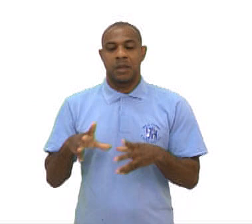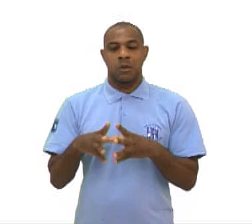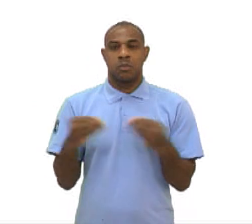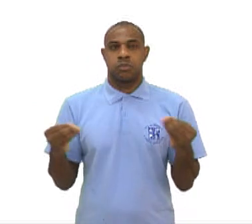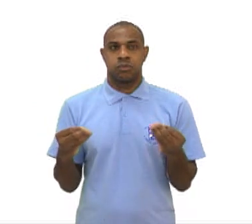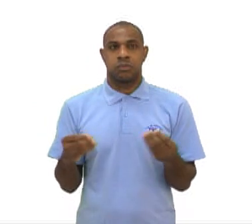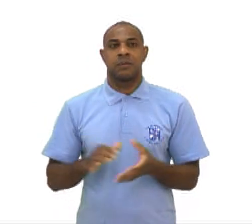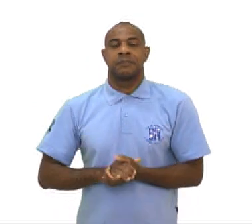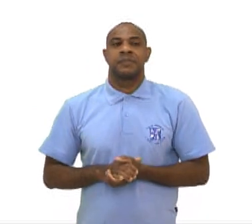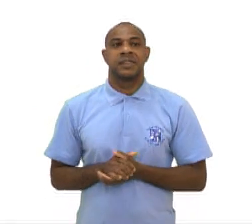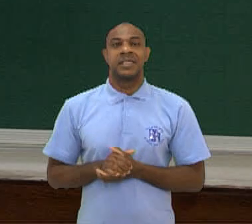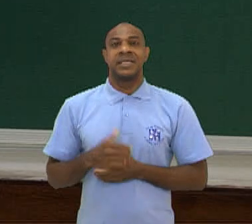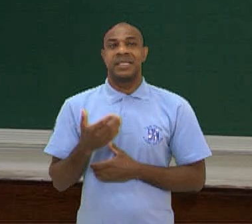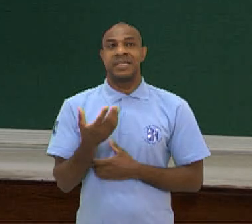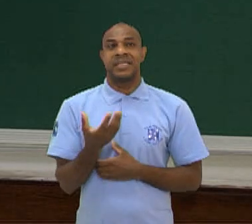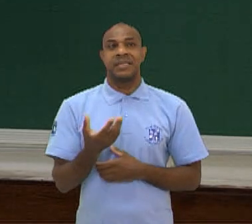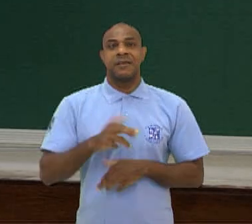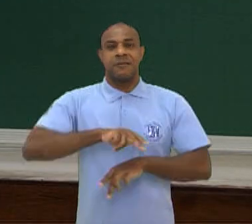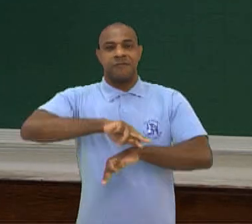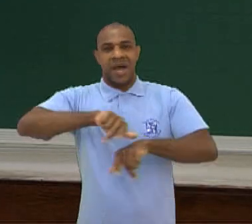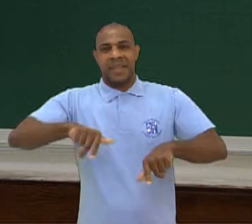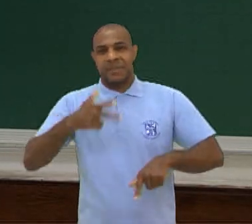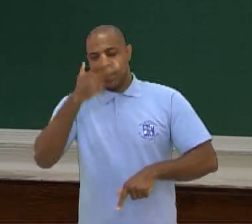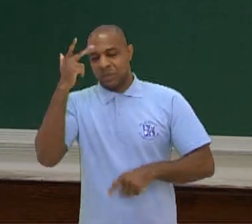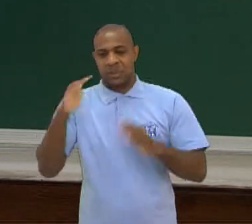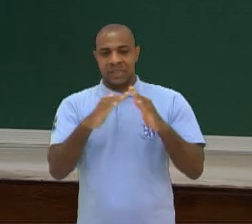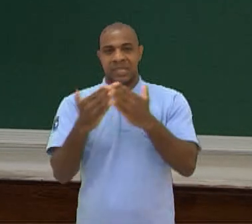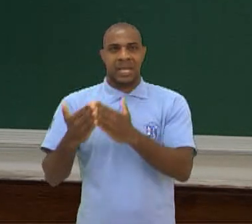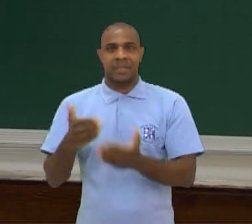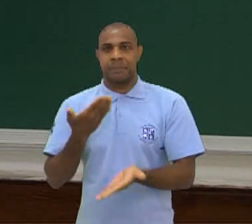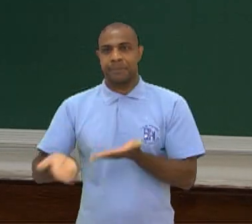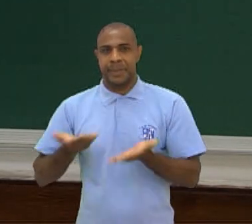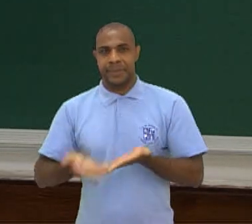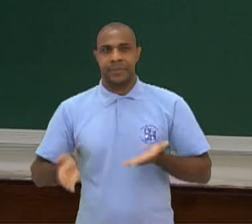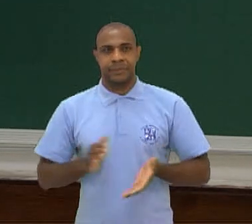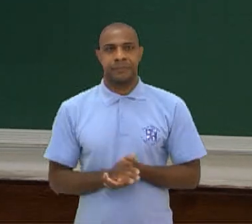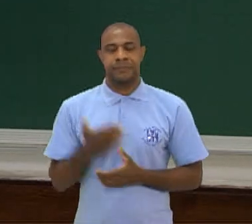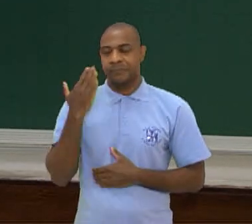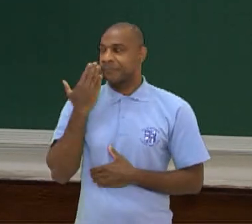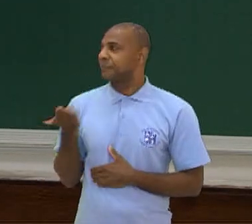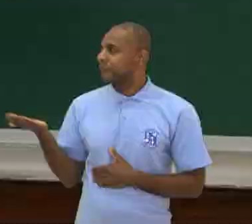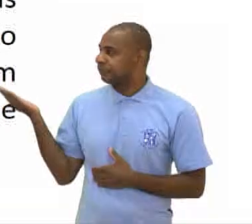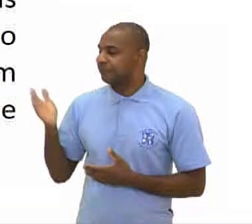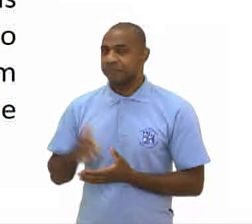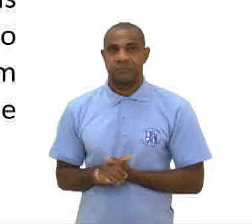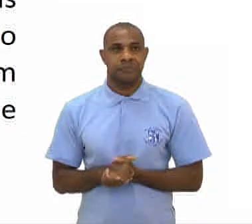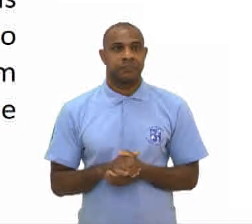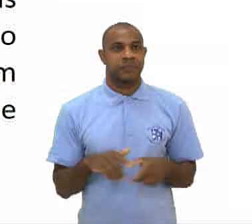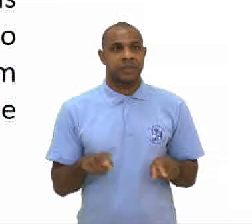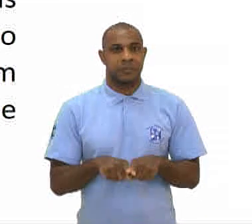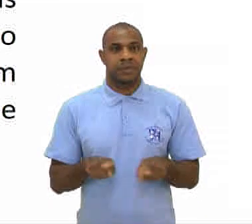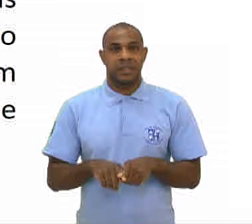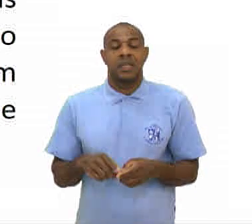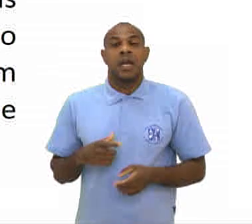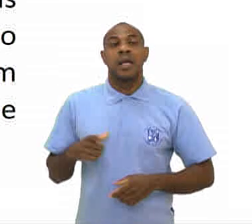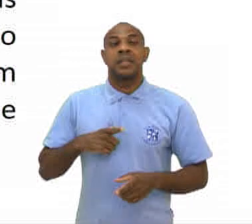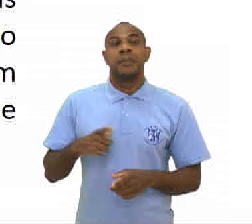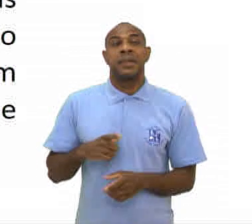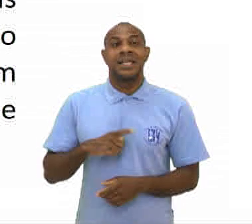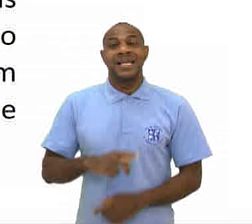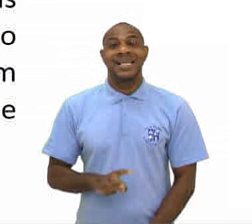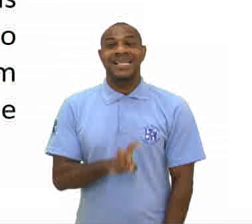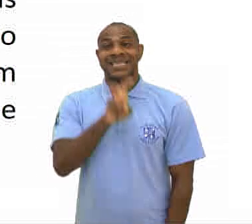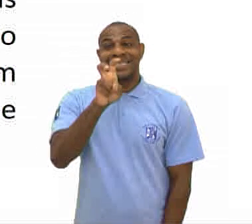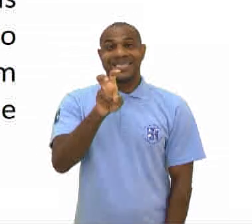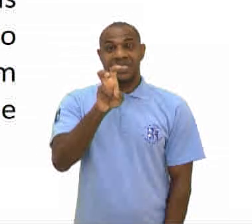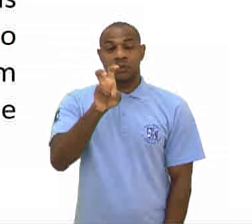desabrigados. Então está mostrando aqui, inclusive, o impacto causando ali, né? Olha só outra notícia aqui. Além do Líbano, 5 tragédias causadas